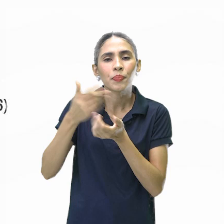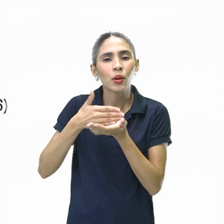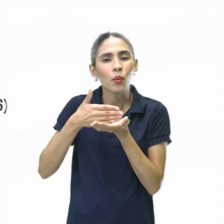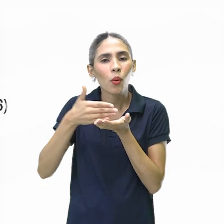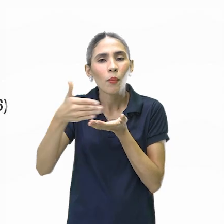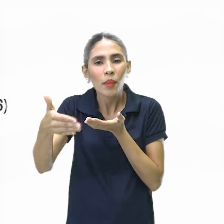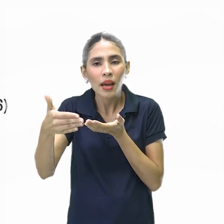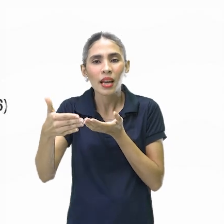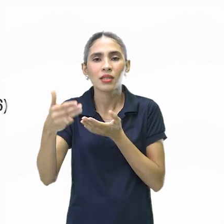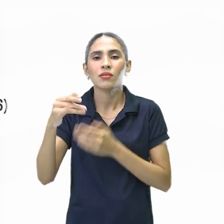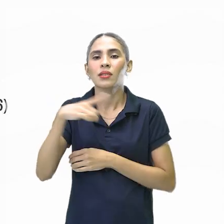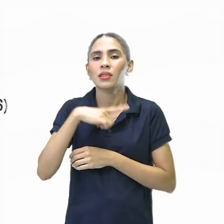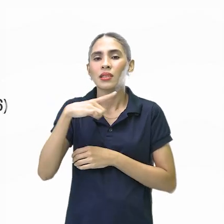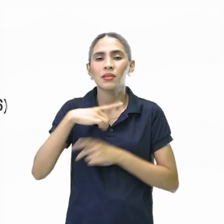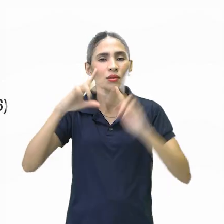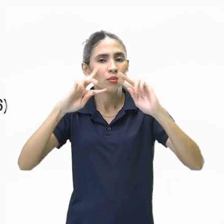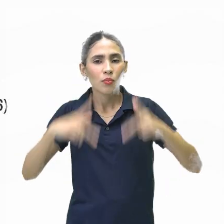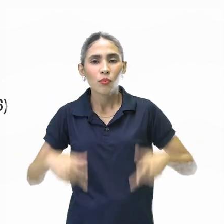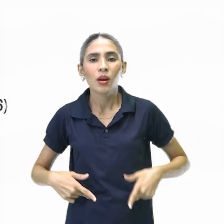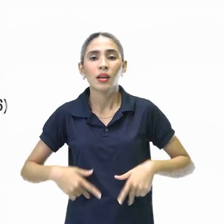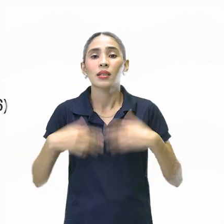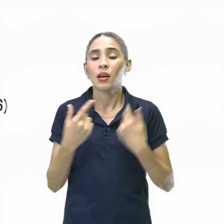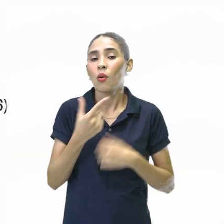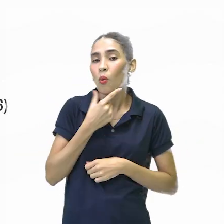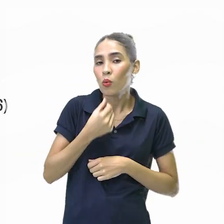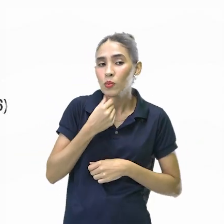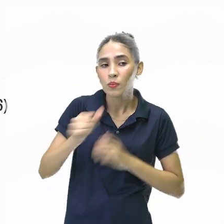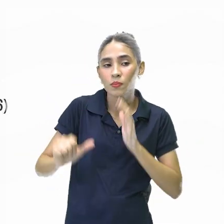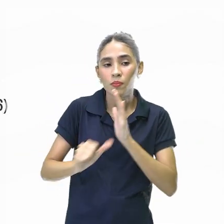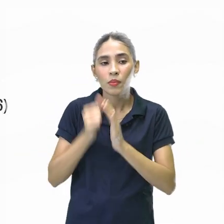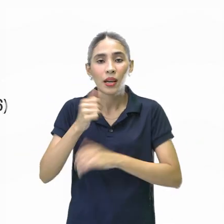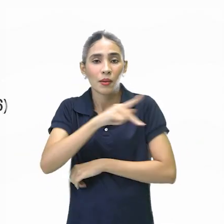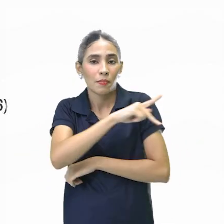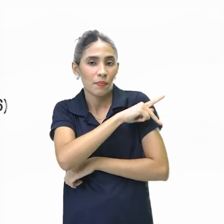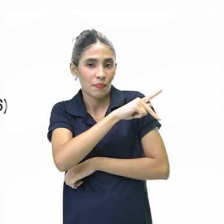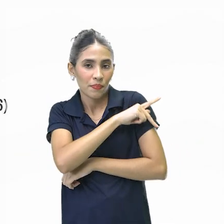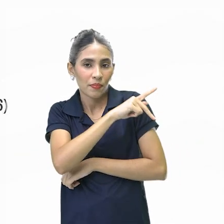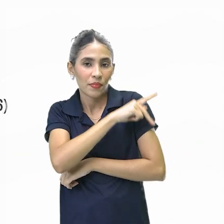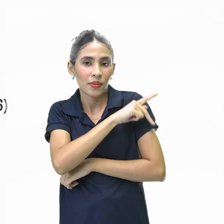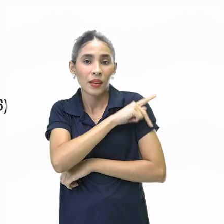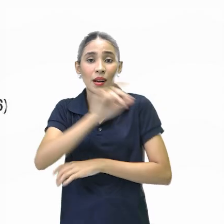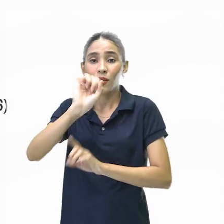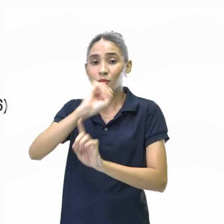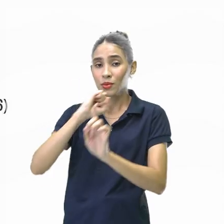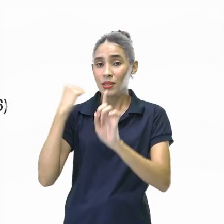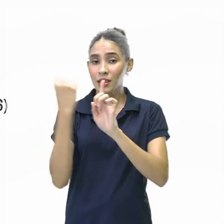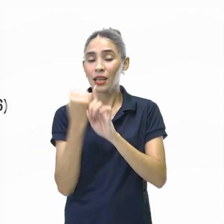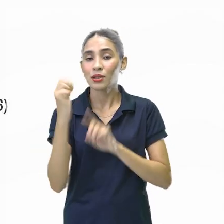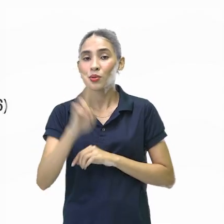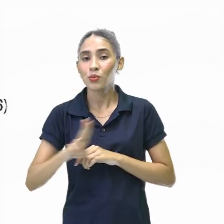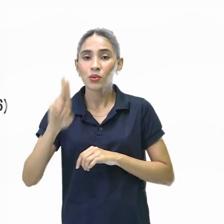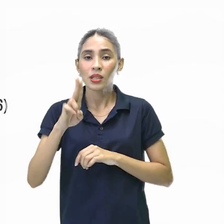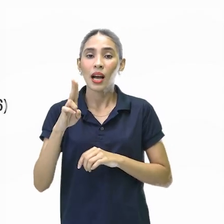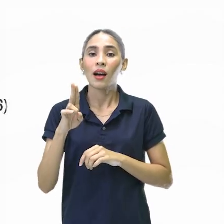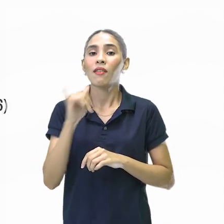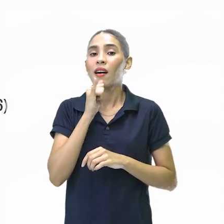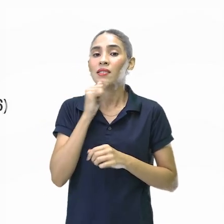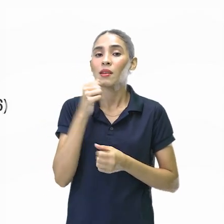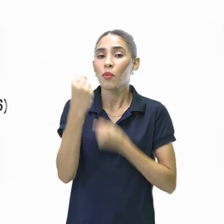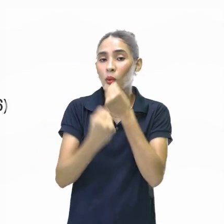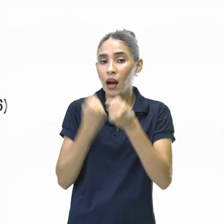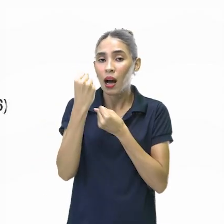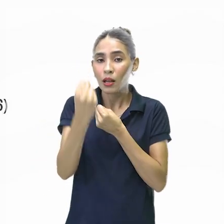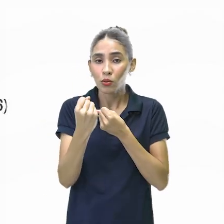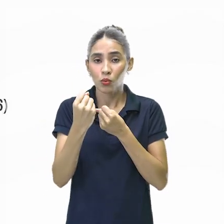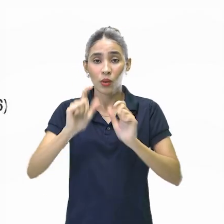né, da existência humana, onde os homens primitivos, a sociedade primitiva, ela usava a luta como